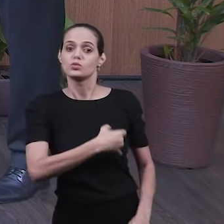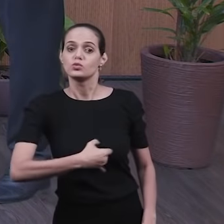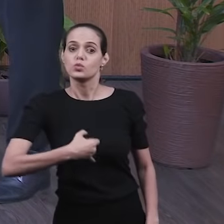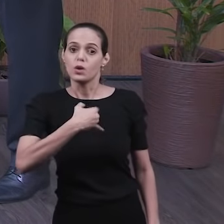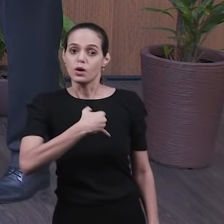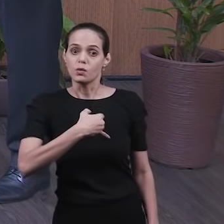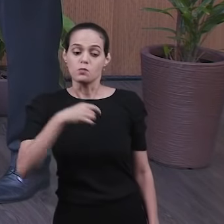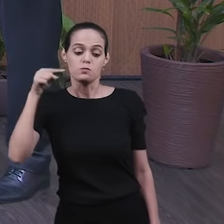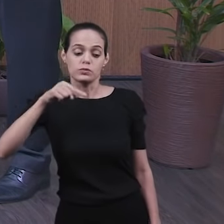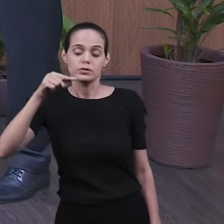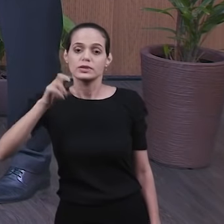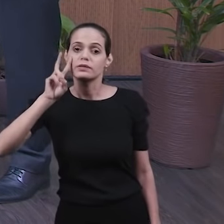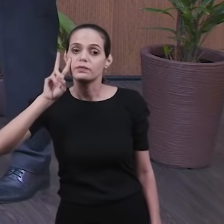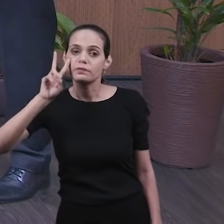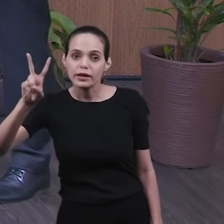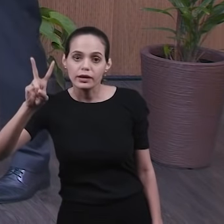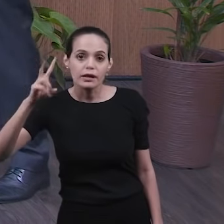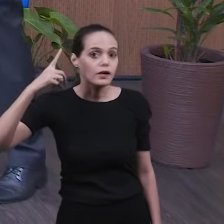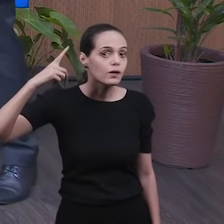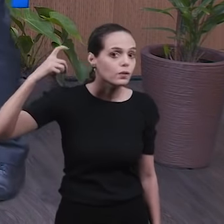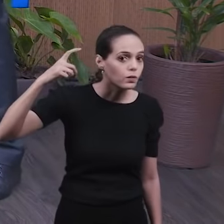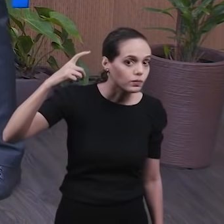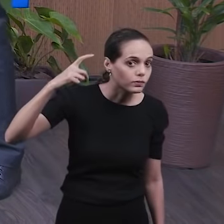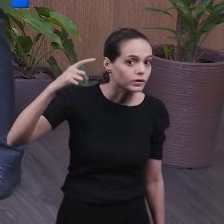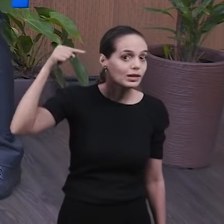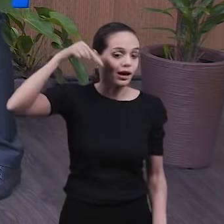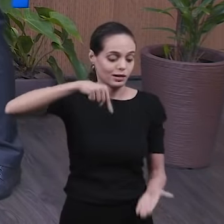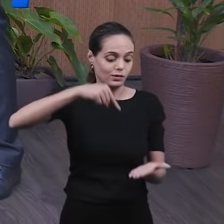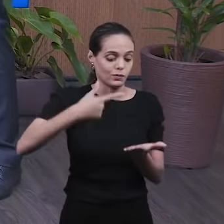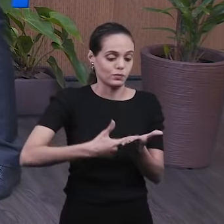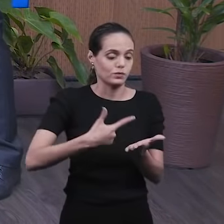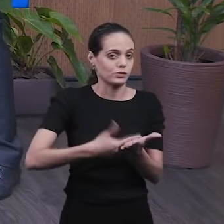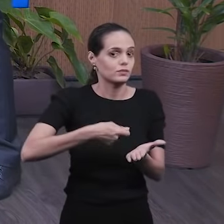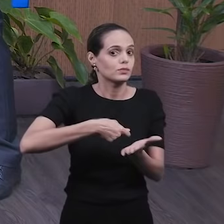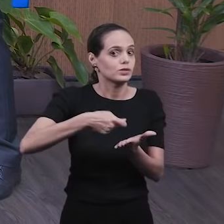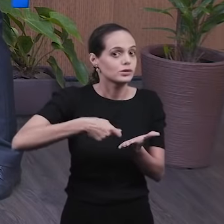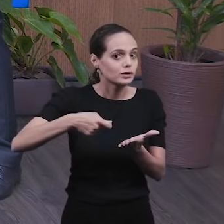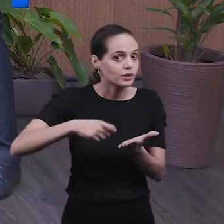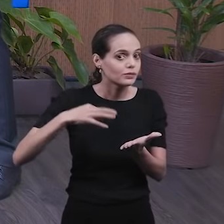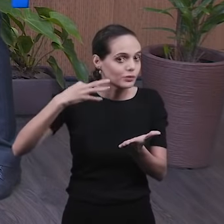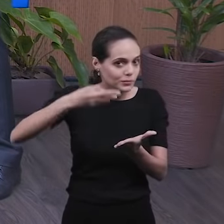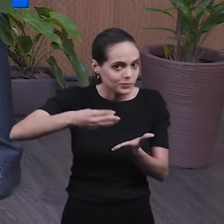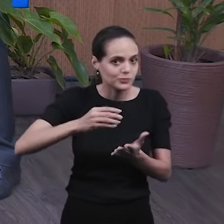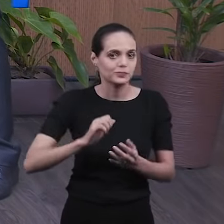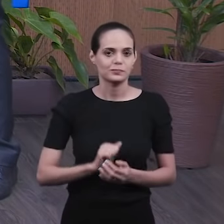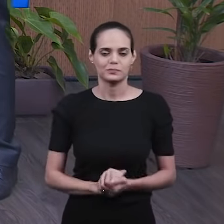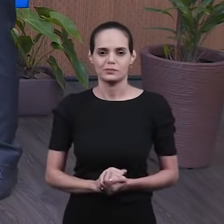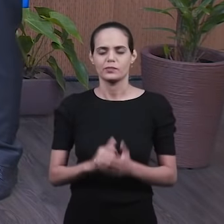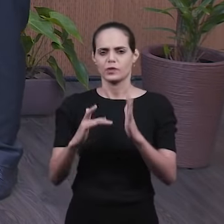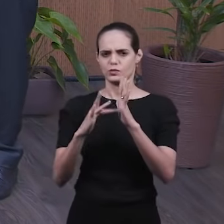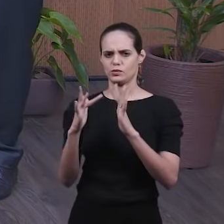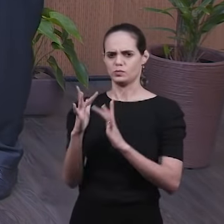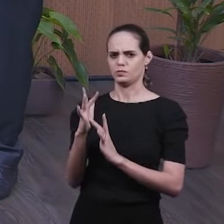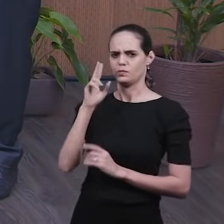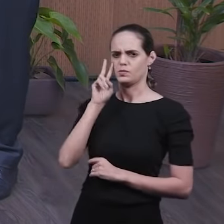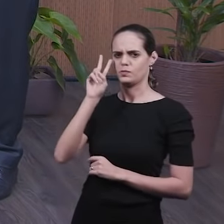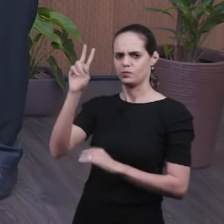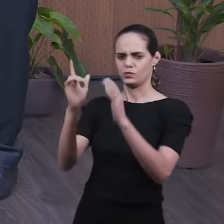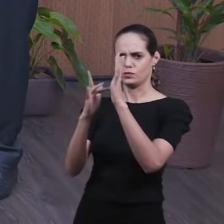ouve, escreve no livro. Agora, o Jesus que ele viu aqui neste momento não era mais